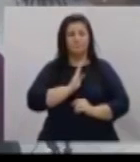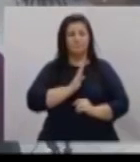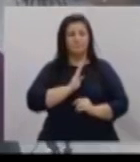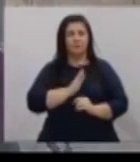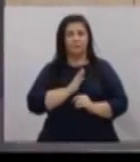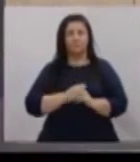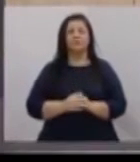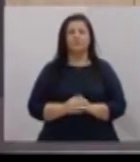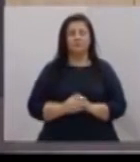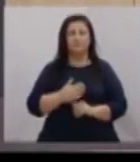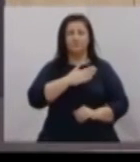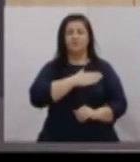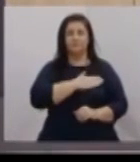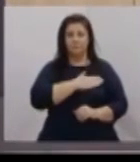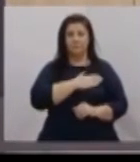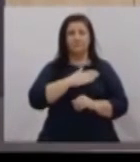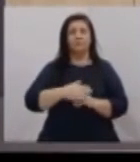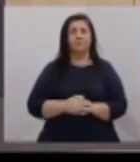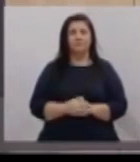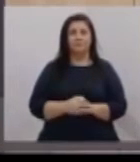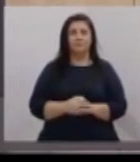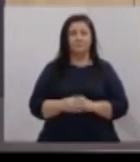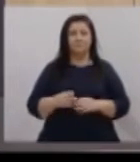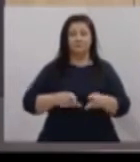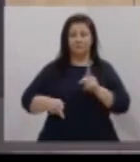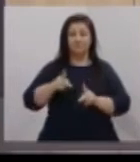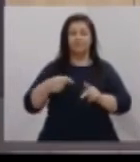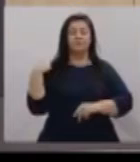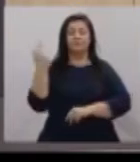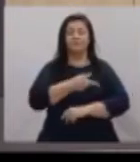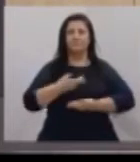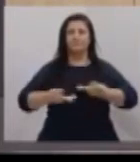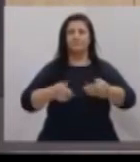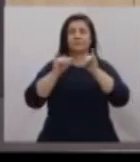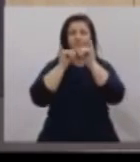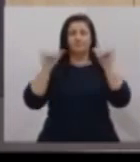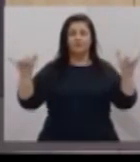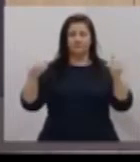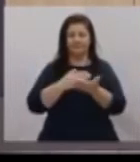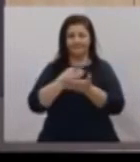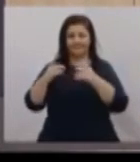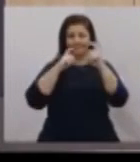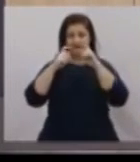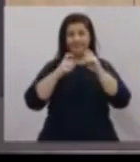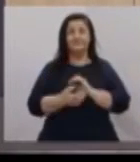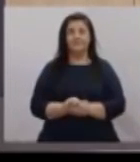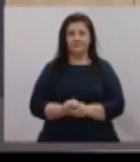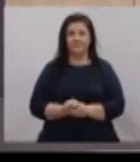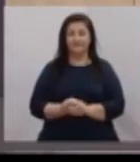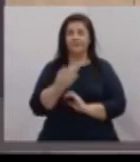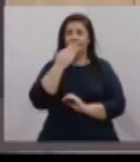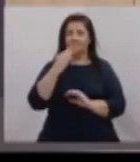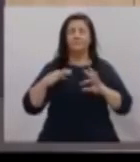inteiramente voltado à pátria e para a comunidade e que servimos, declaro aberto a presente sessão ordinária. Peço